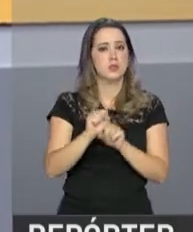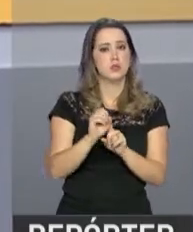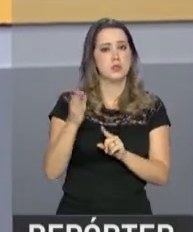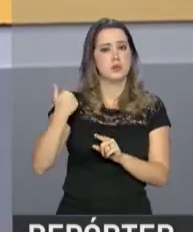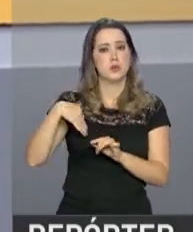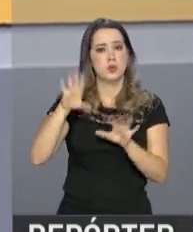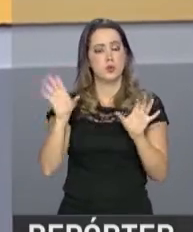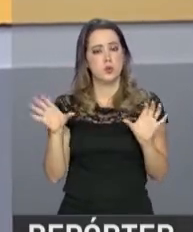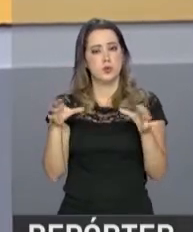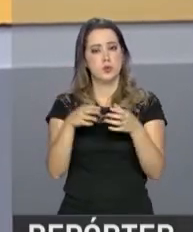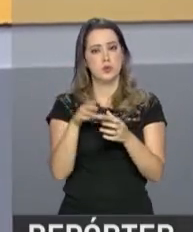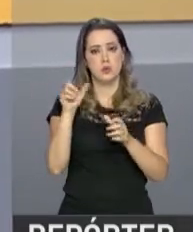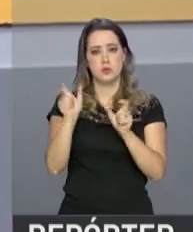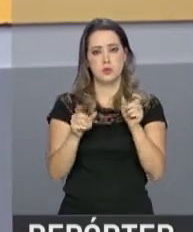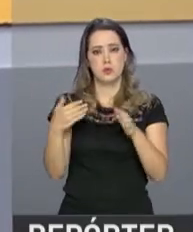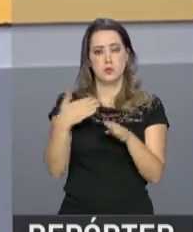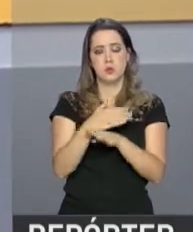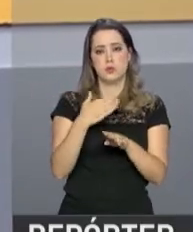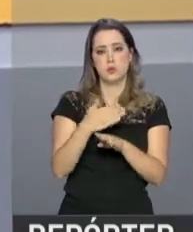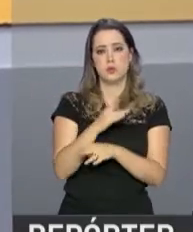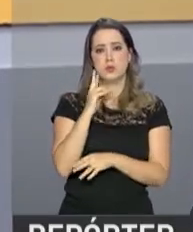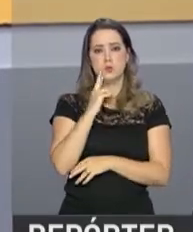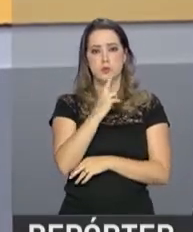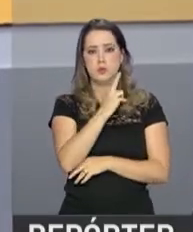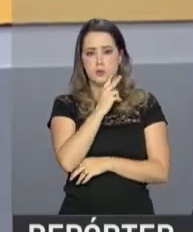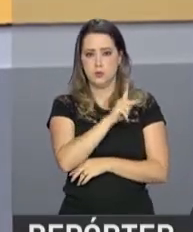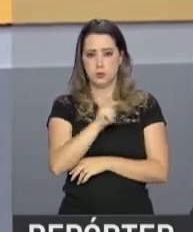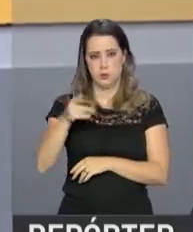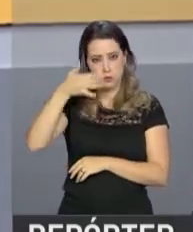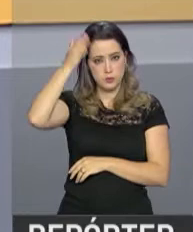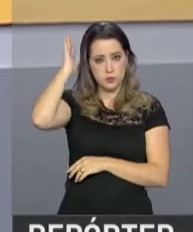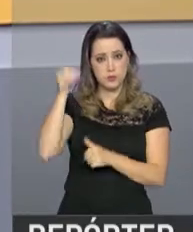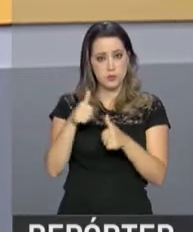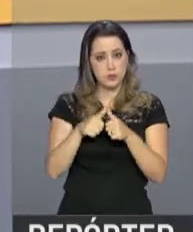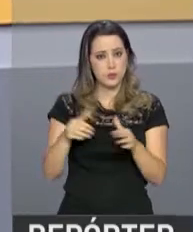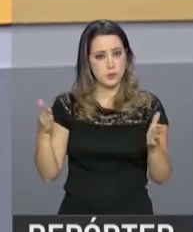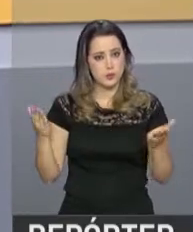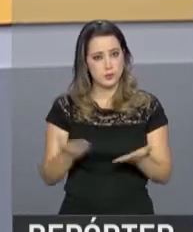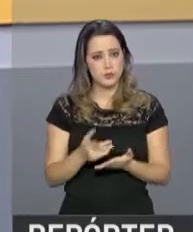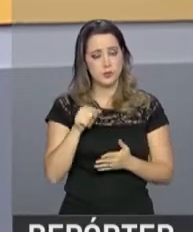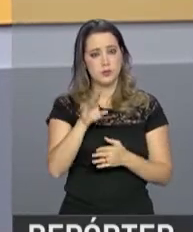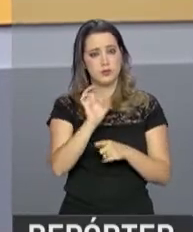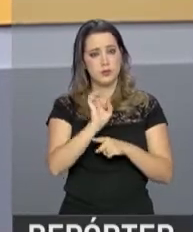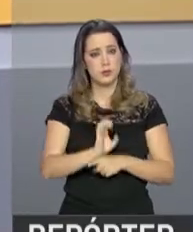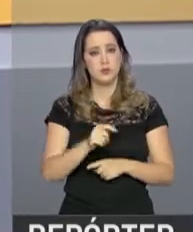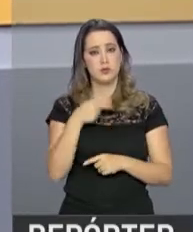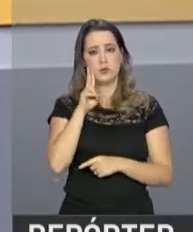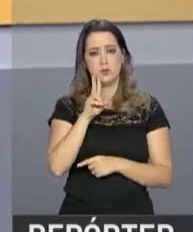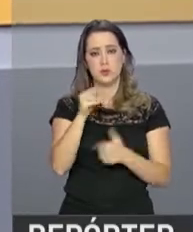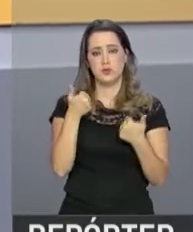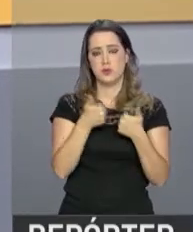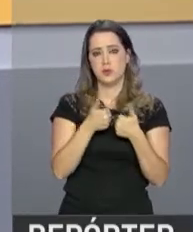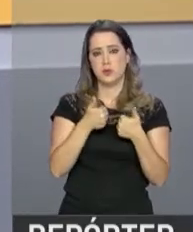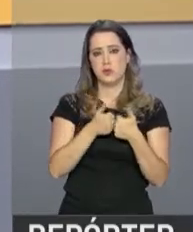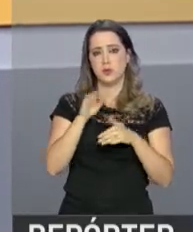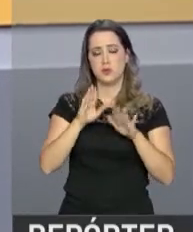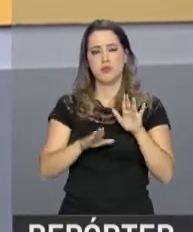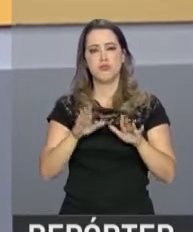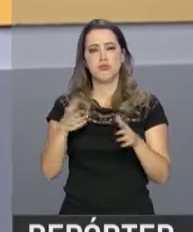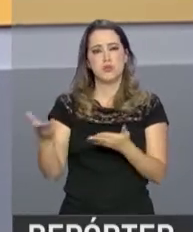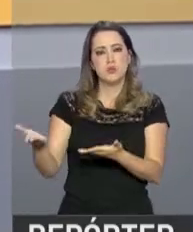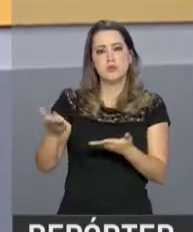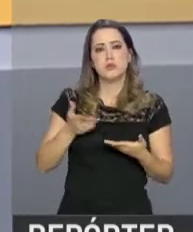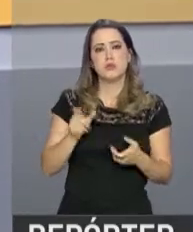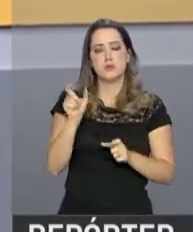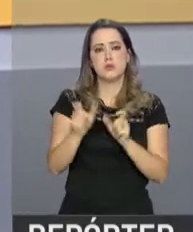maioria desses imigrantes chega pelo estado de Roraima. E o presidente Michel Temer esteve hoje no estado para acompanhar de perto algumas